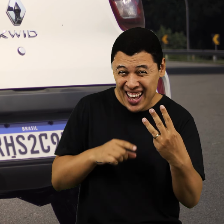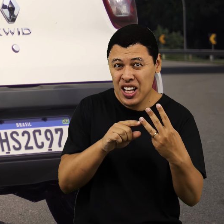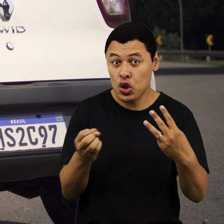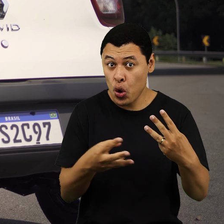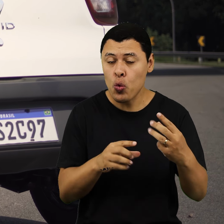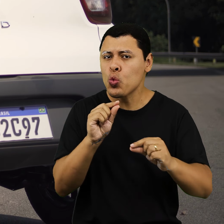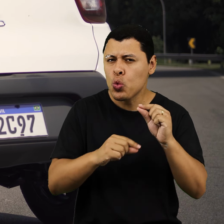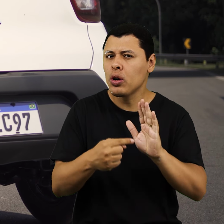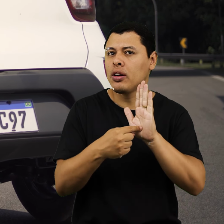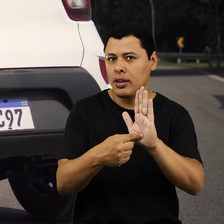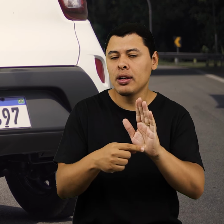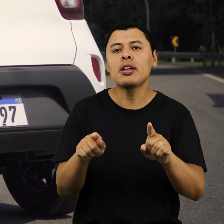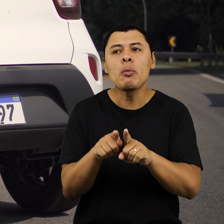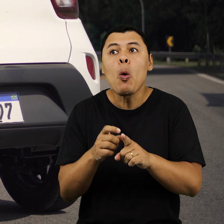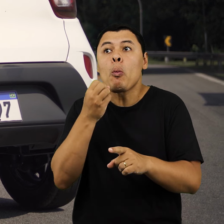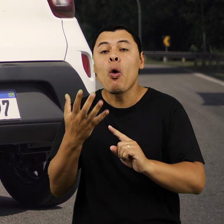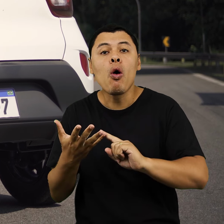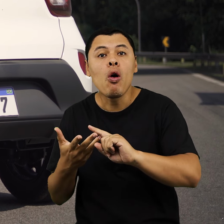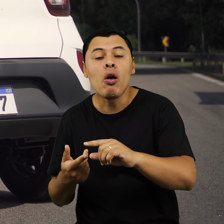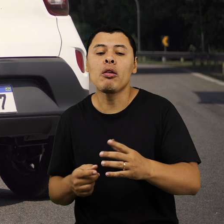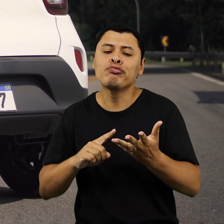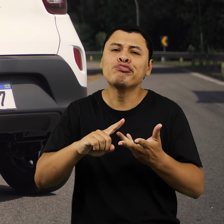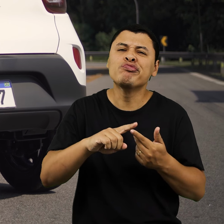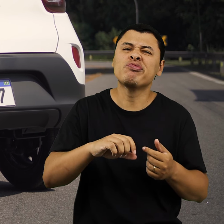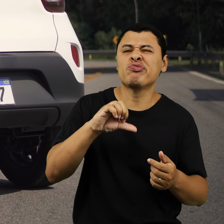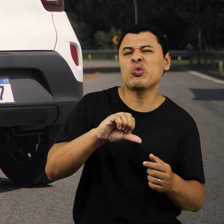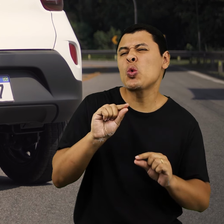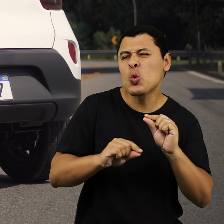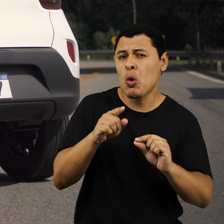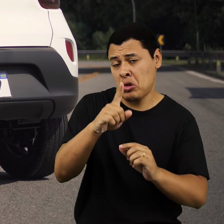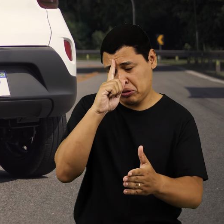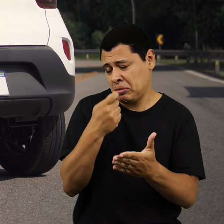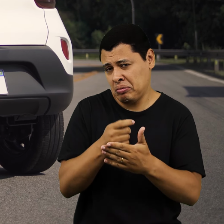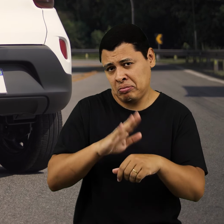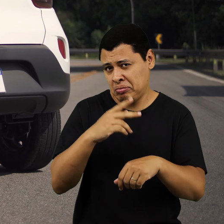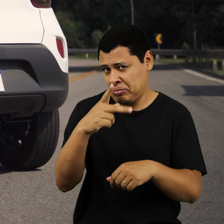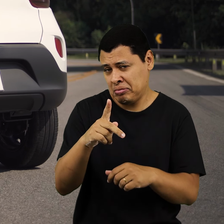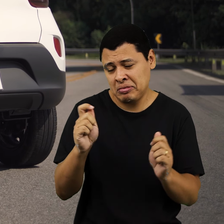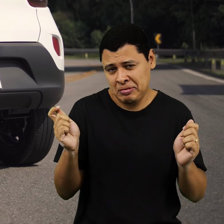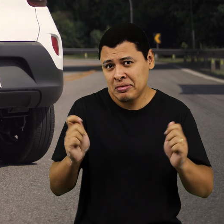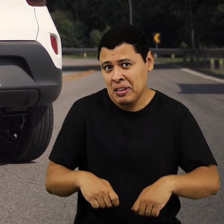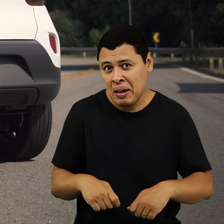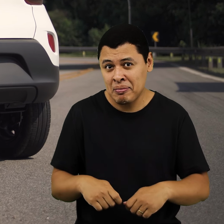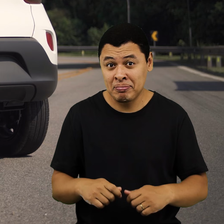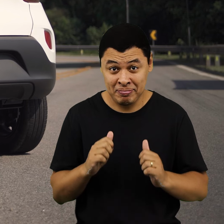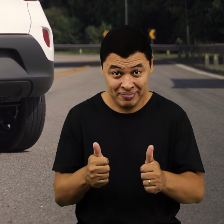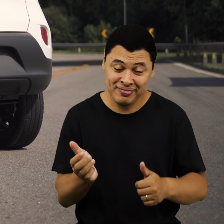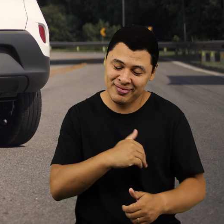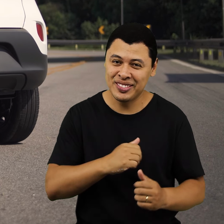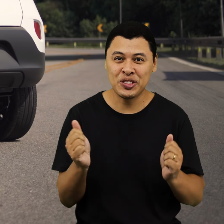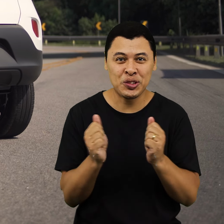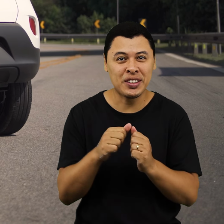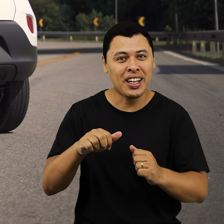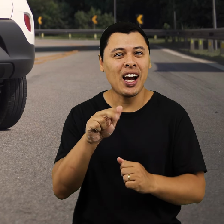vamos apresentar suas grandes qualidades e as suas limitações para você tomar a decisão para descobrir se esse carro vale a pena para você. Acompanhe a partir